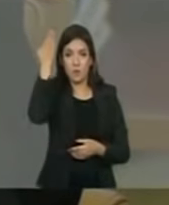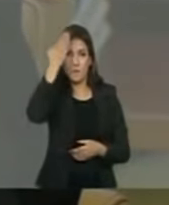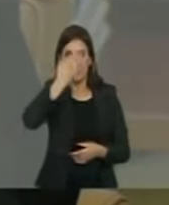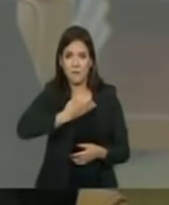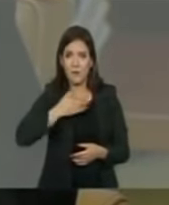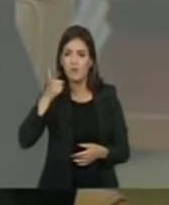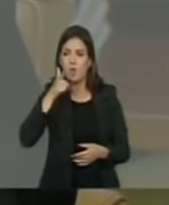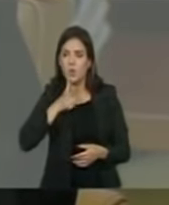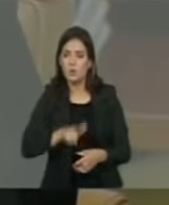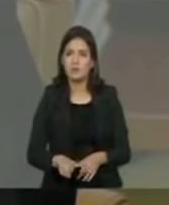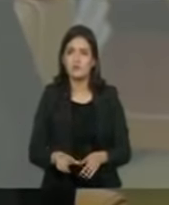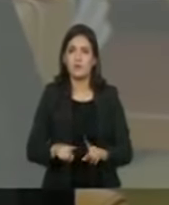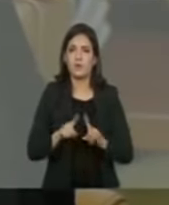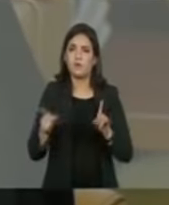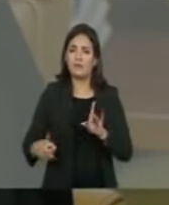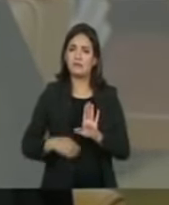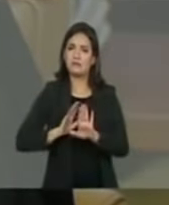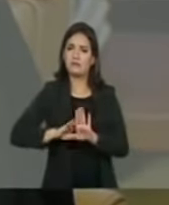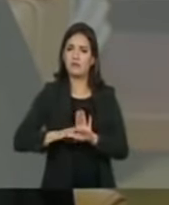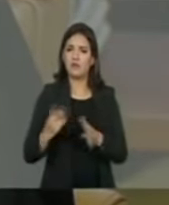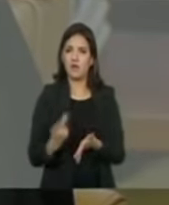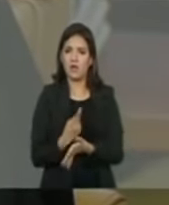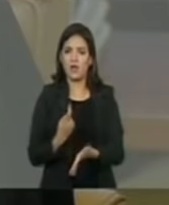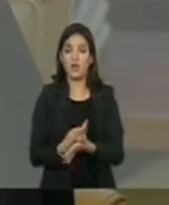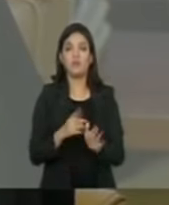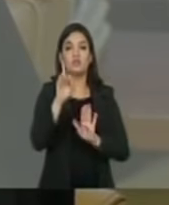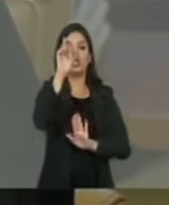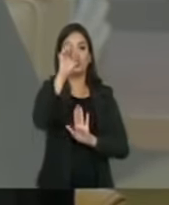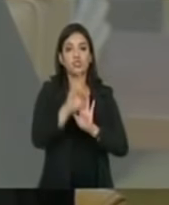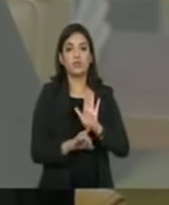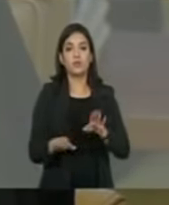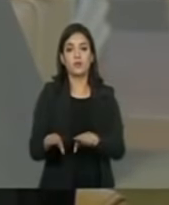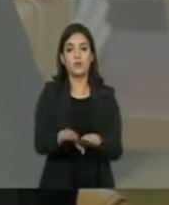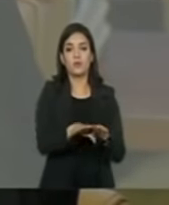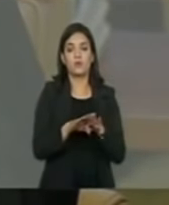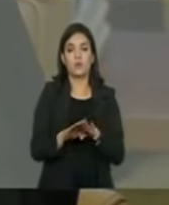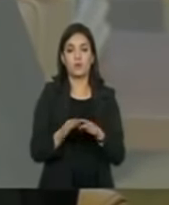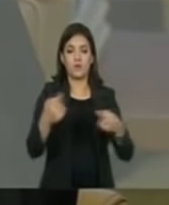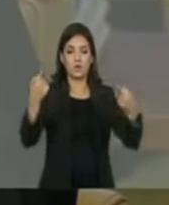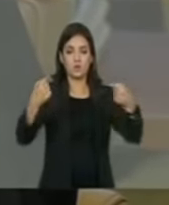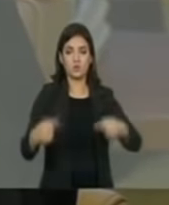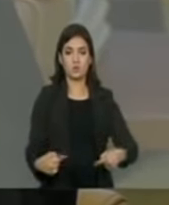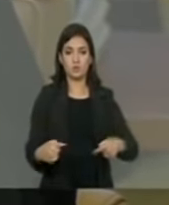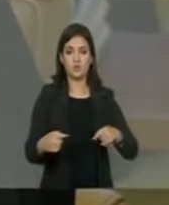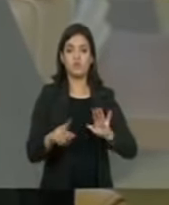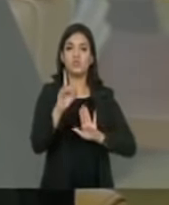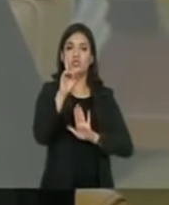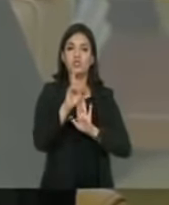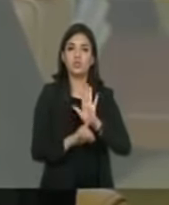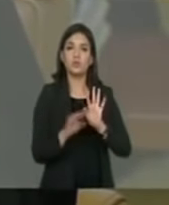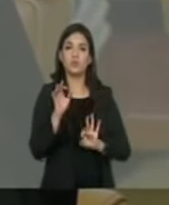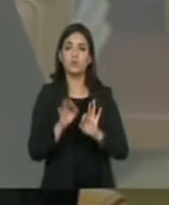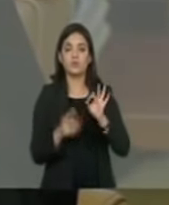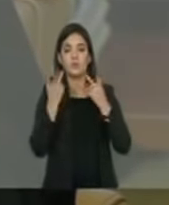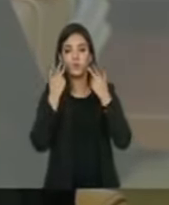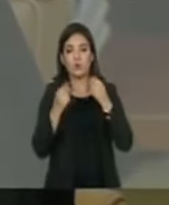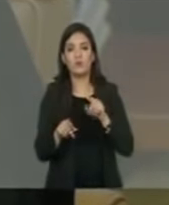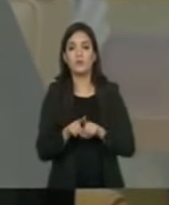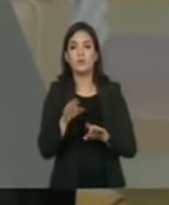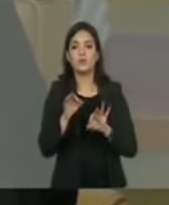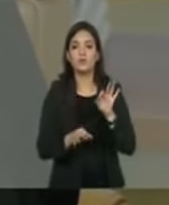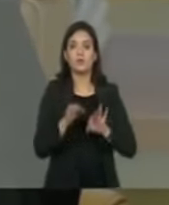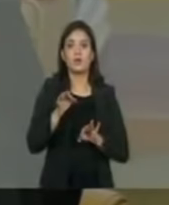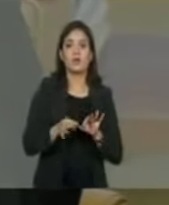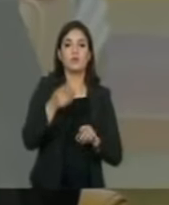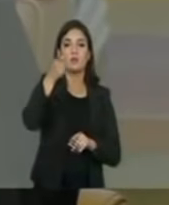direito à igualdade entre as partes direito ao juiz natural direito de ser julgado por juízes e